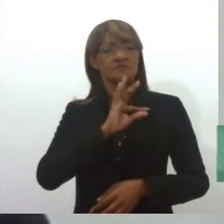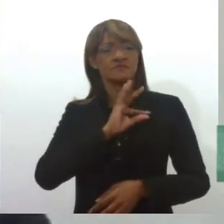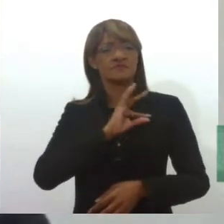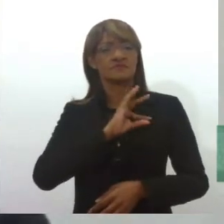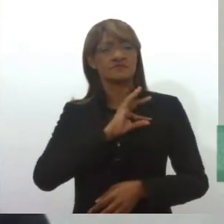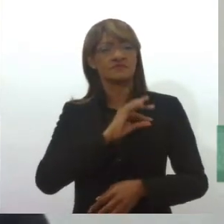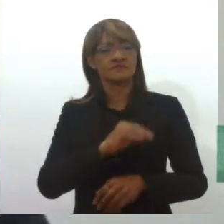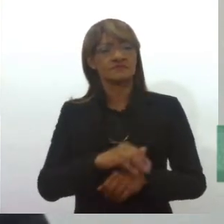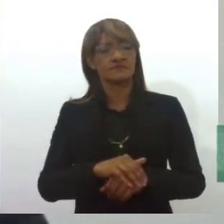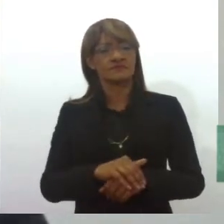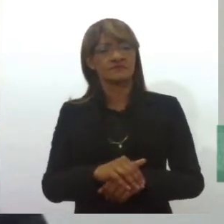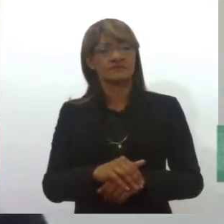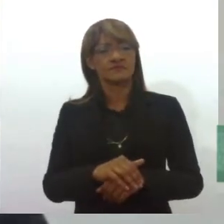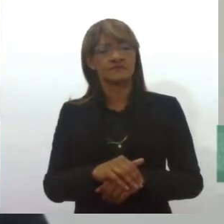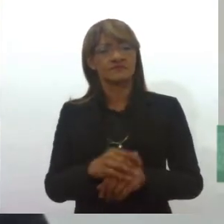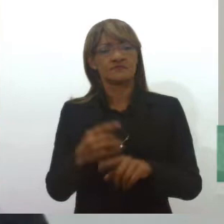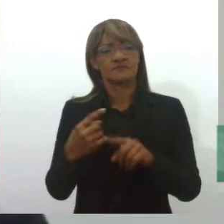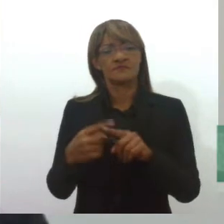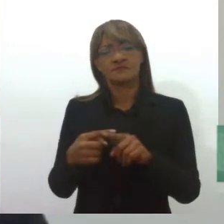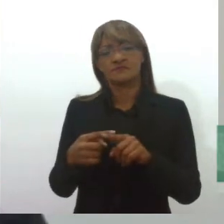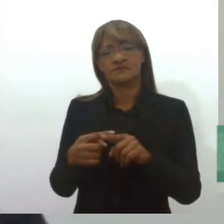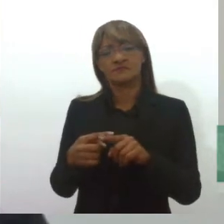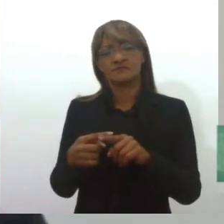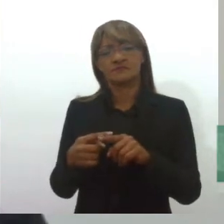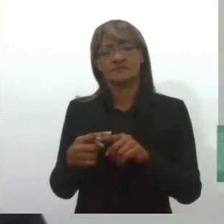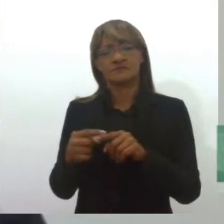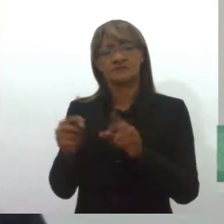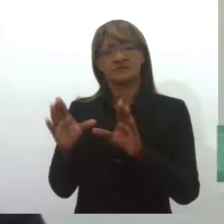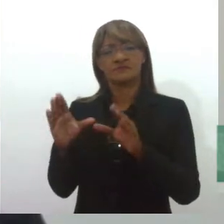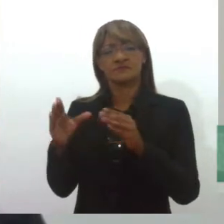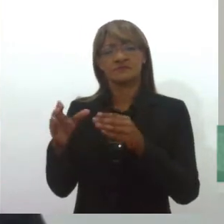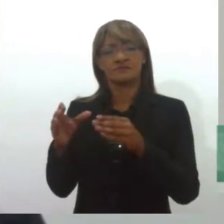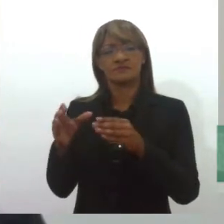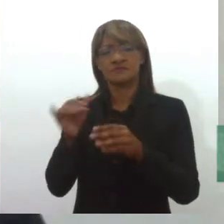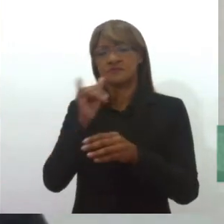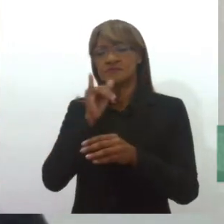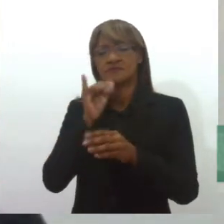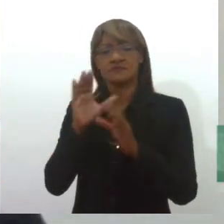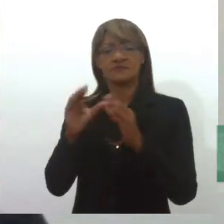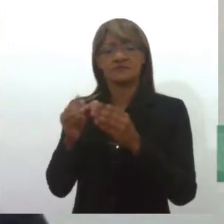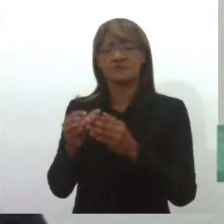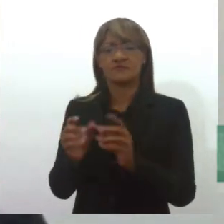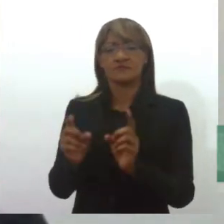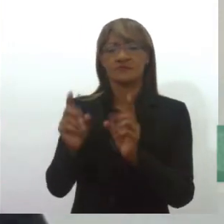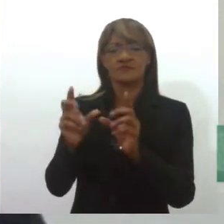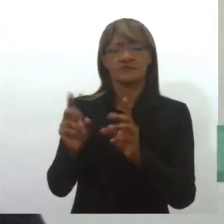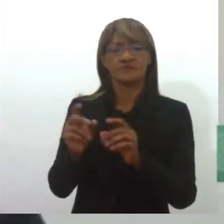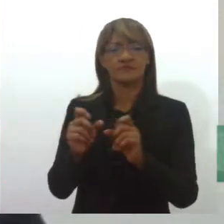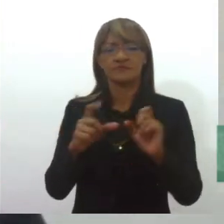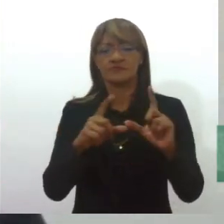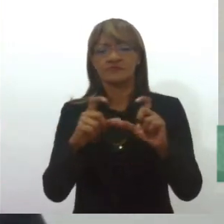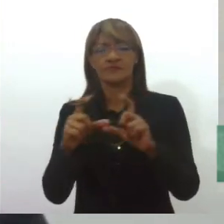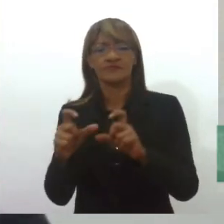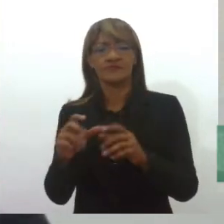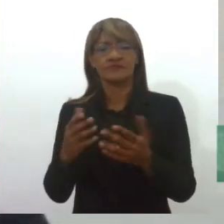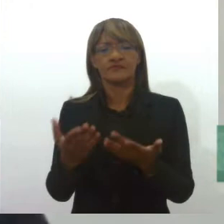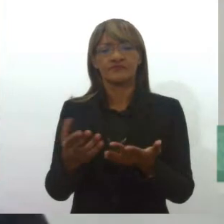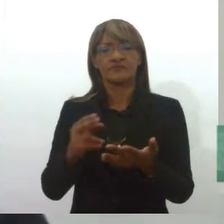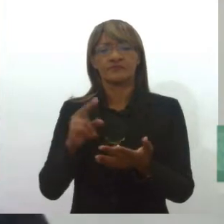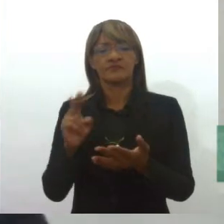que tem um grupo ou uma pessoa vendendo pacotes de fotos, de vídeos envolvendo